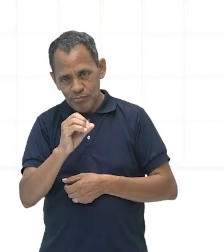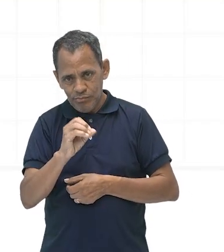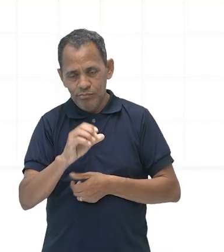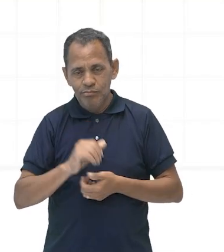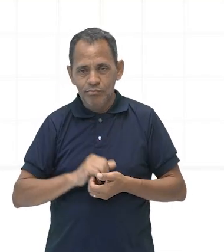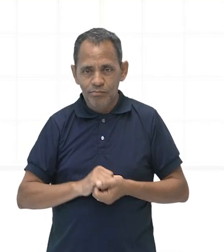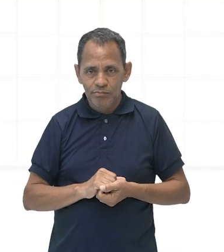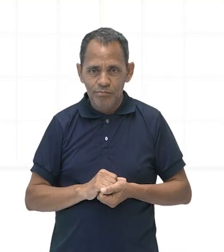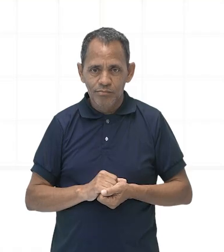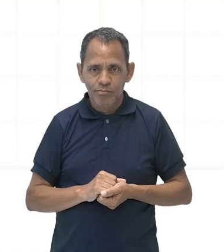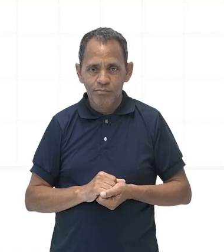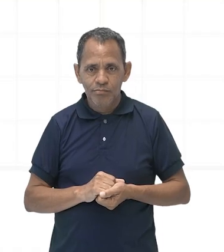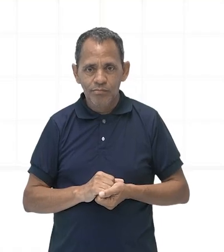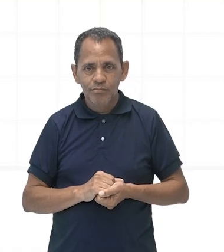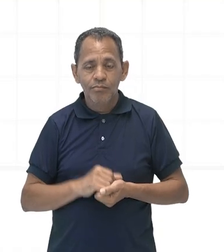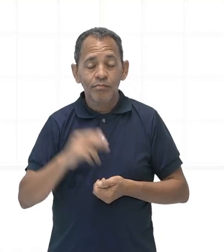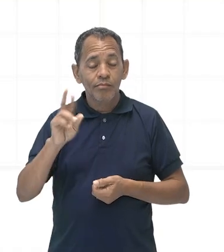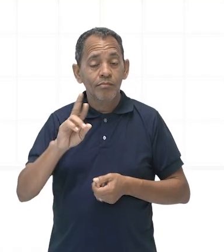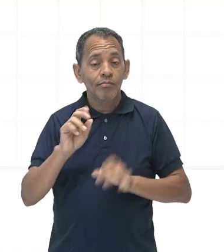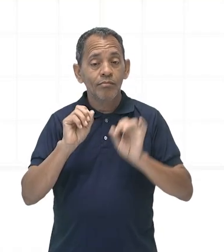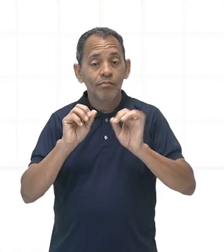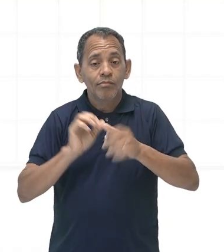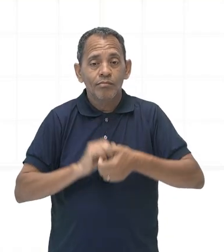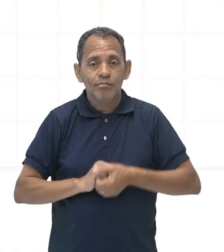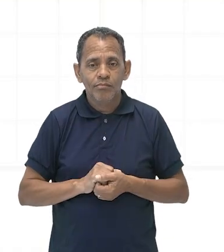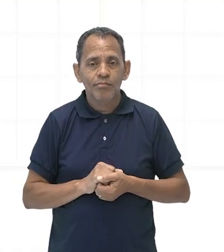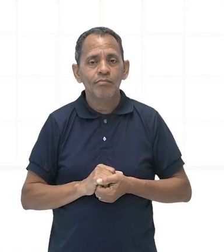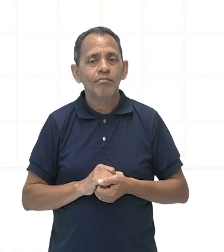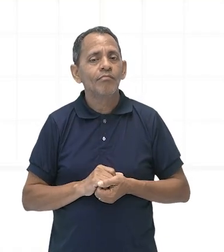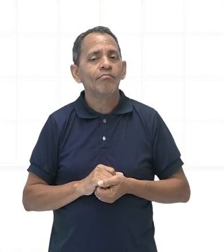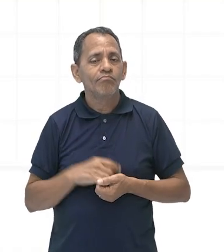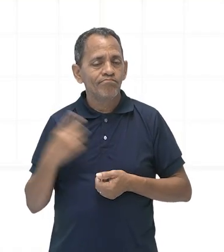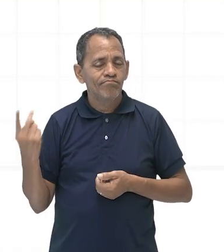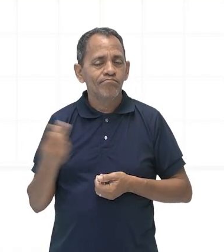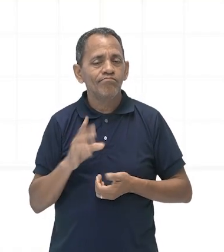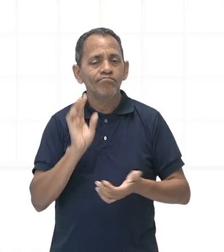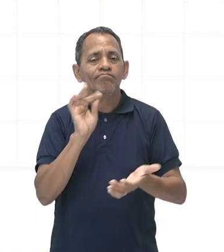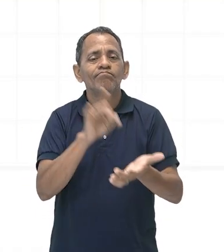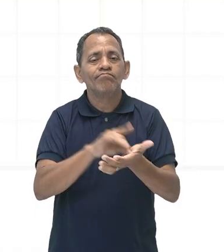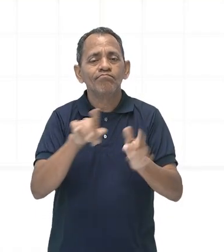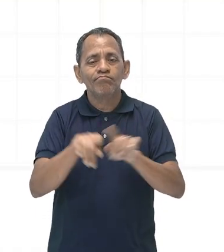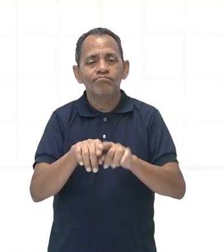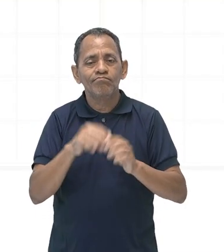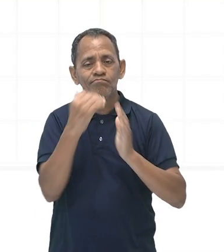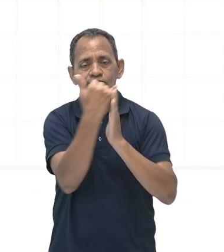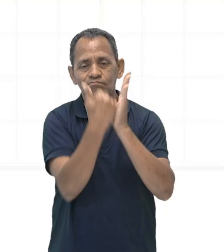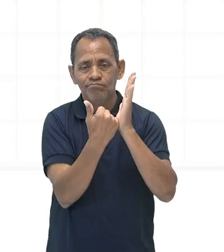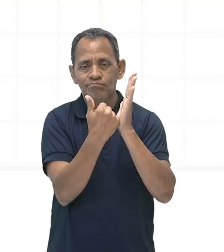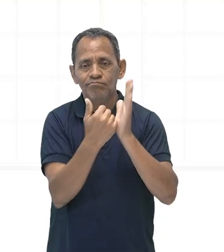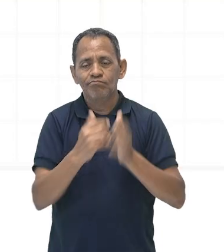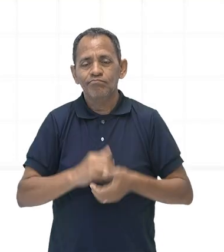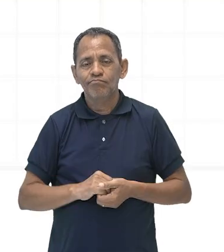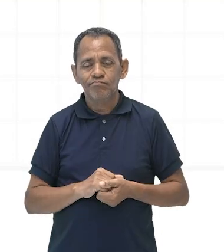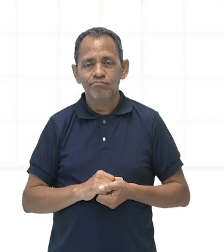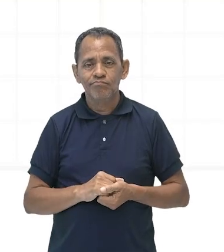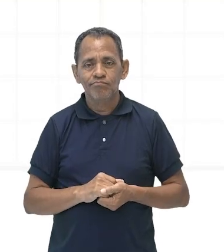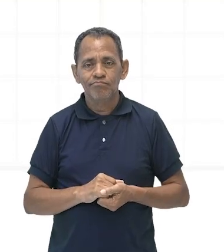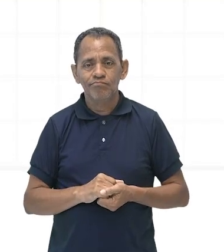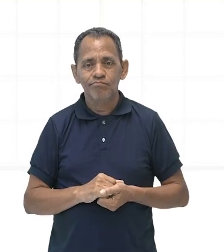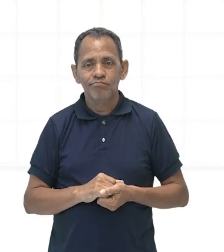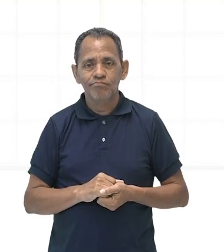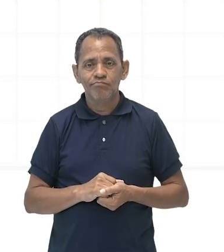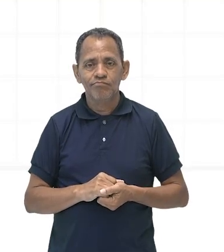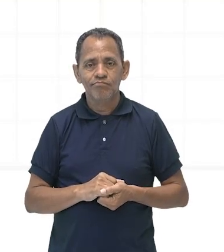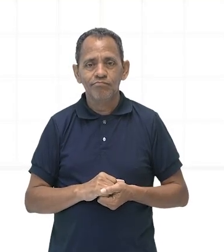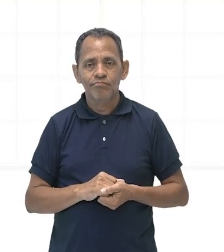51.520. Então, ó, temos aqui o valor exato do desconto. Tudo bem? Tranquilo?